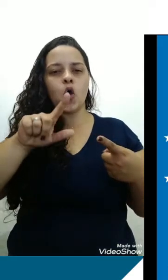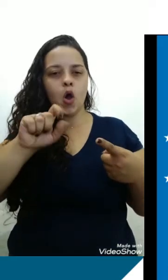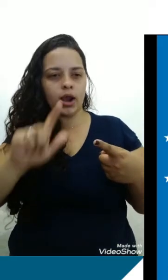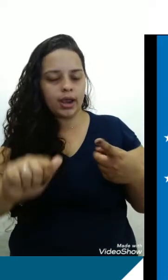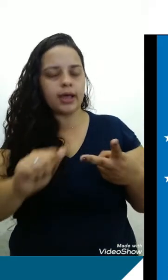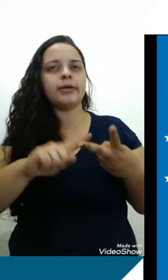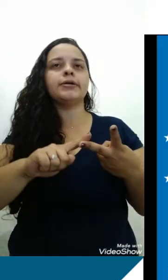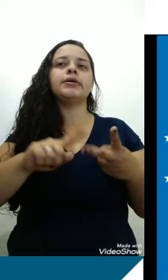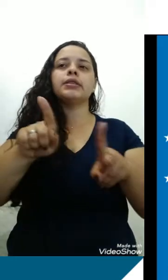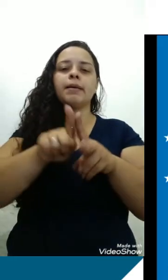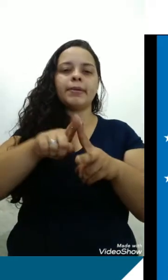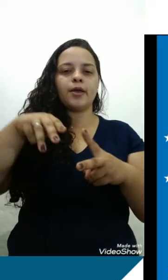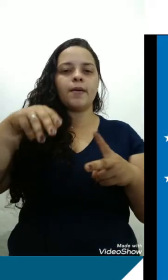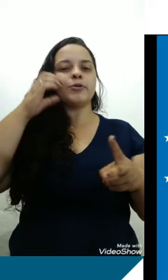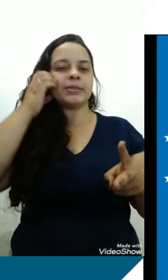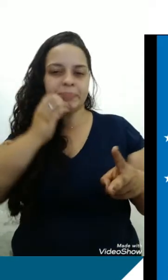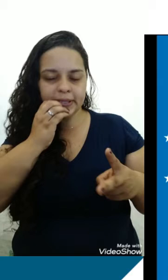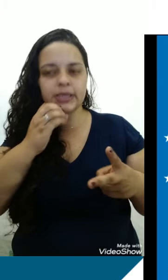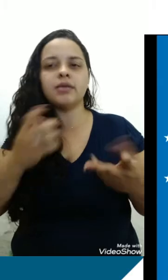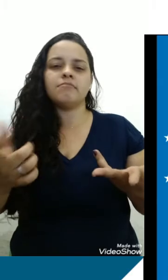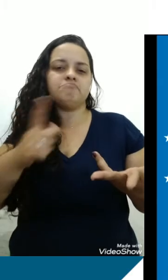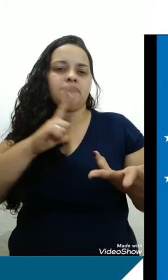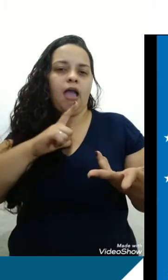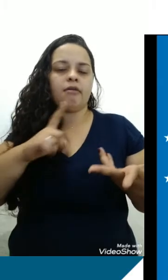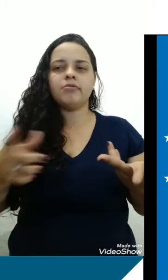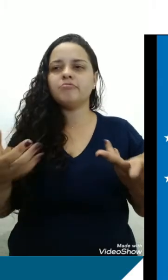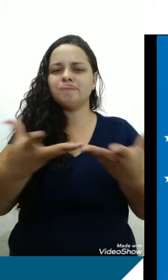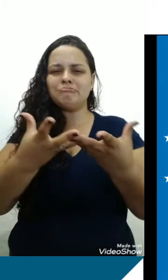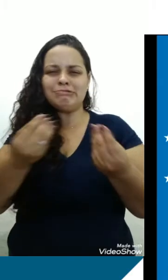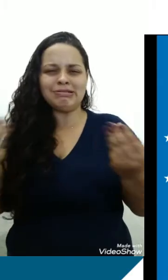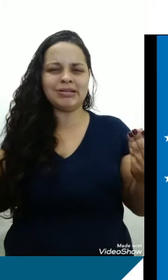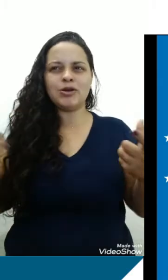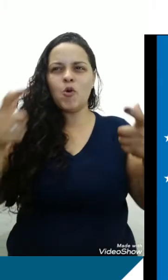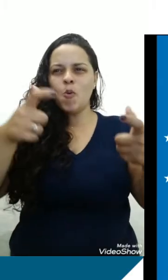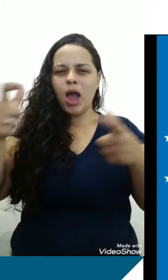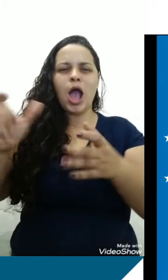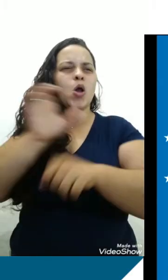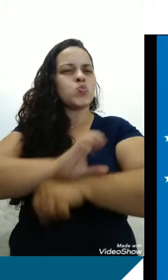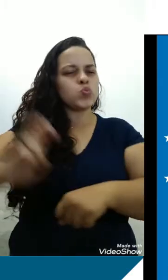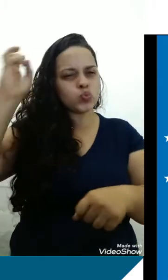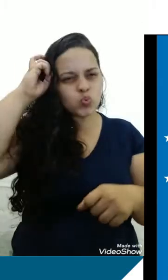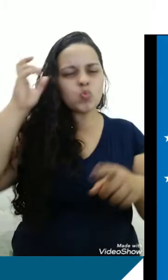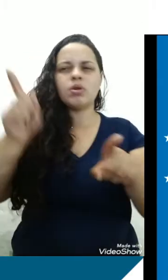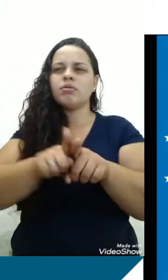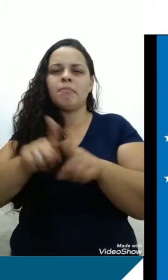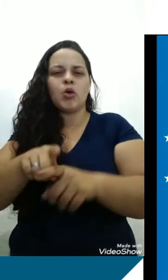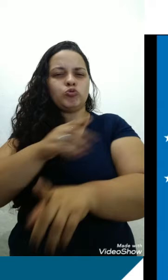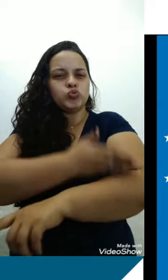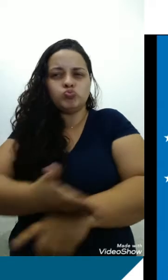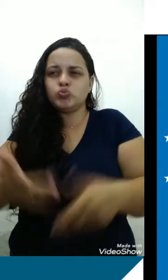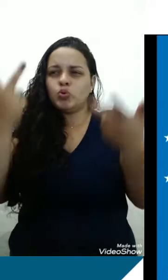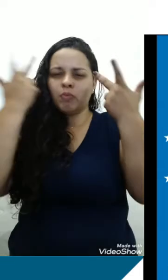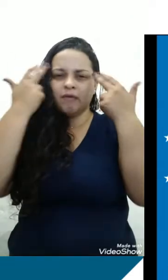do Golfo da Guiné e de Moçambique. Então, regiões diversas, com culturas e costumes